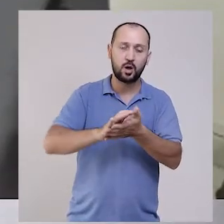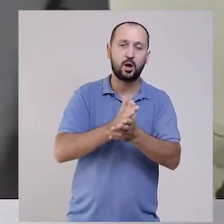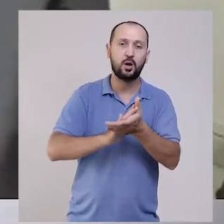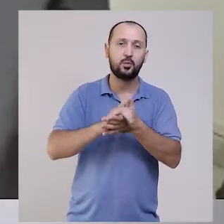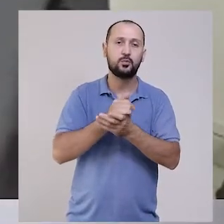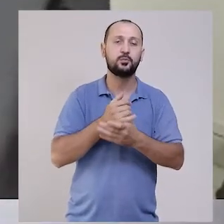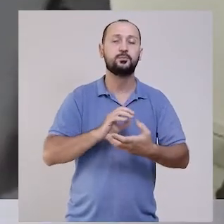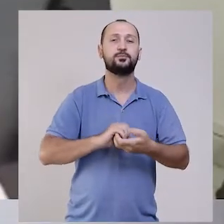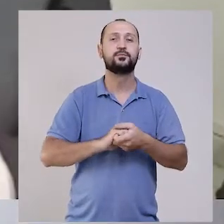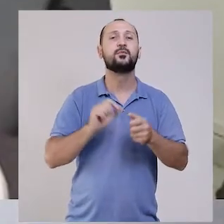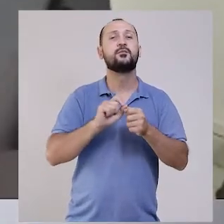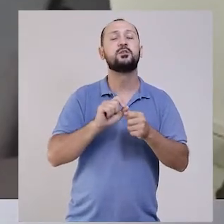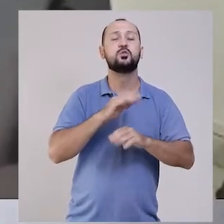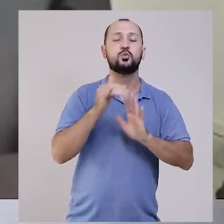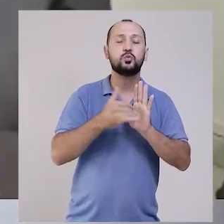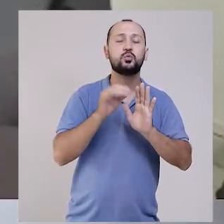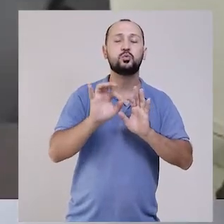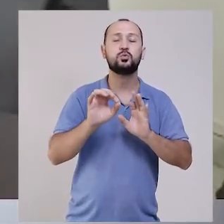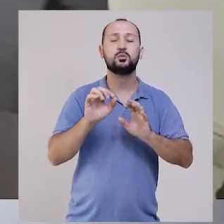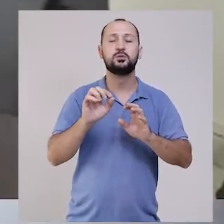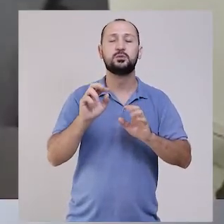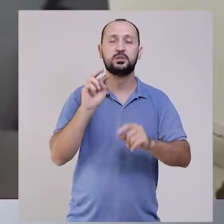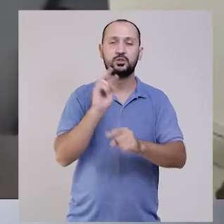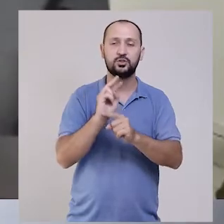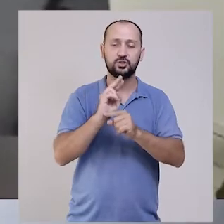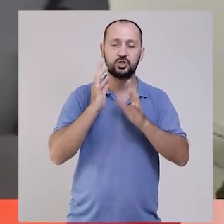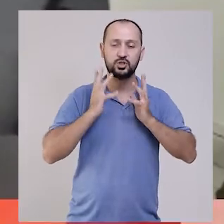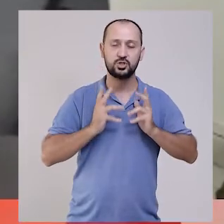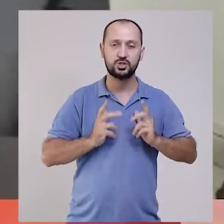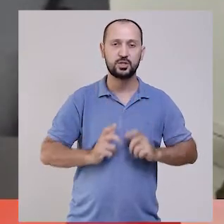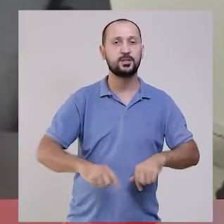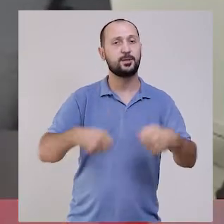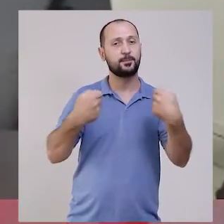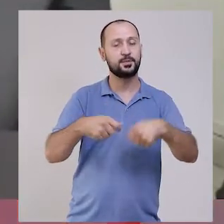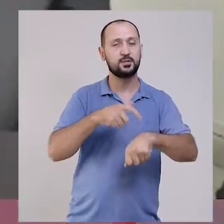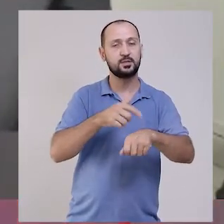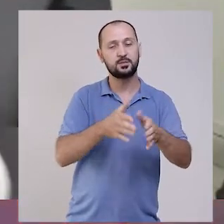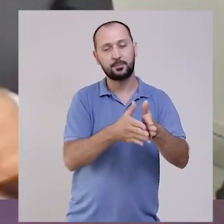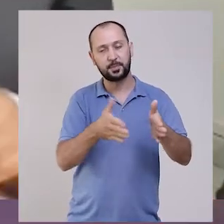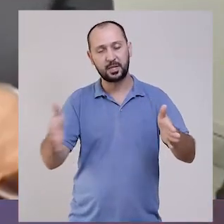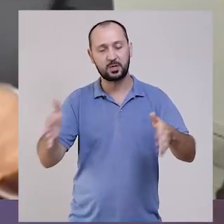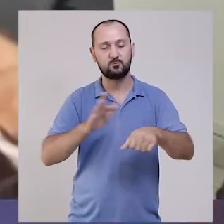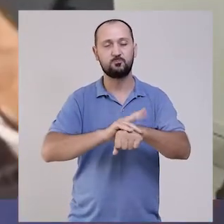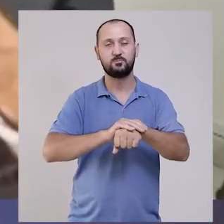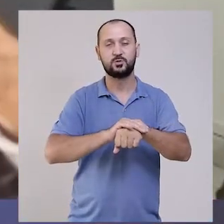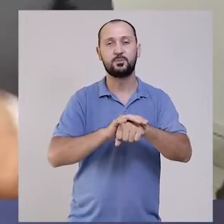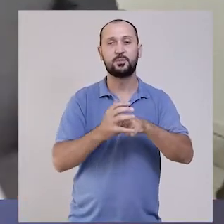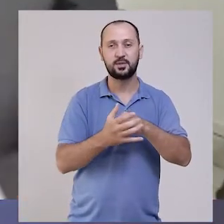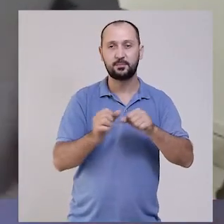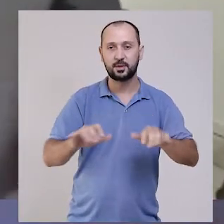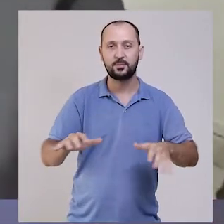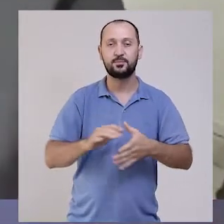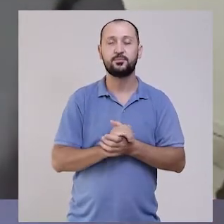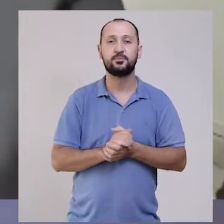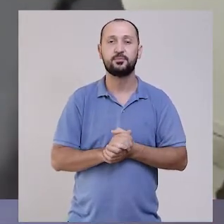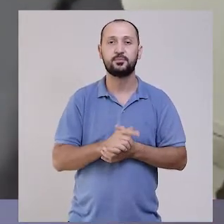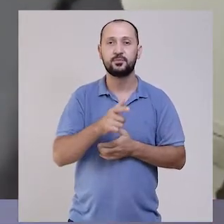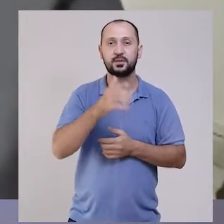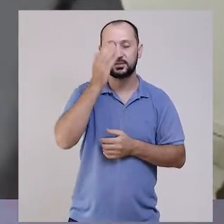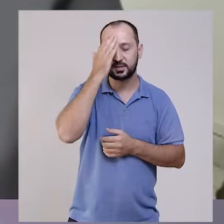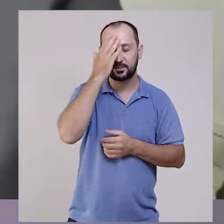fazendo toda a parte da higiene necessária nesse período de pandemia. Mas você sabe,